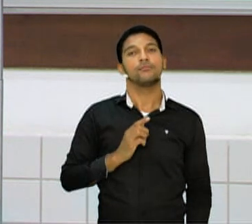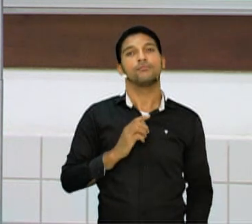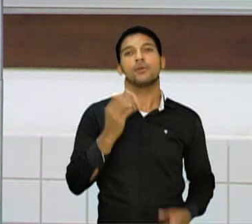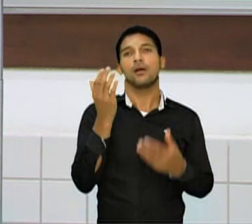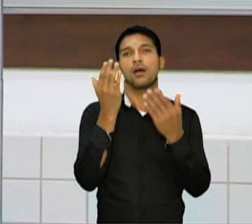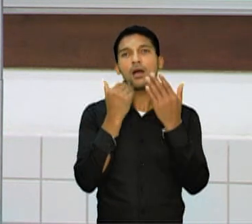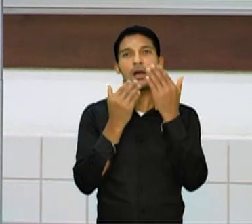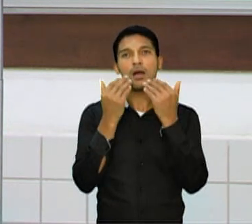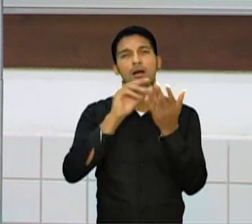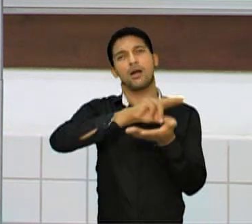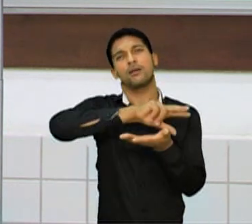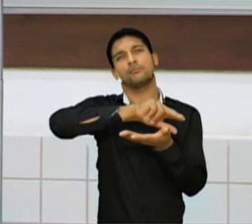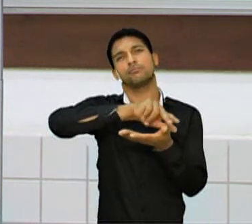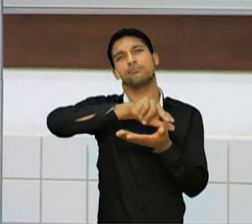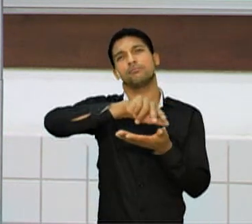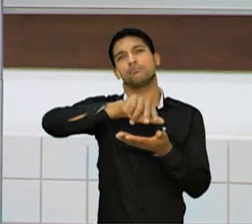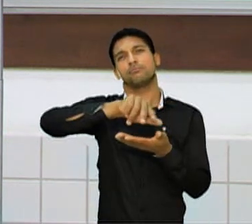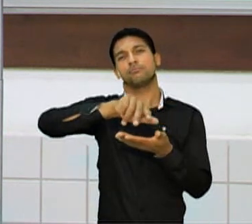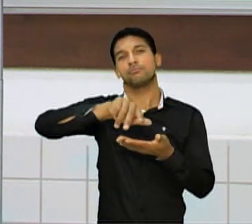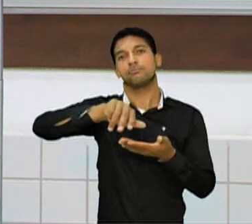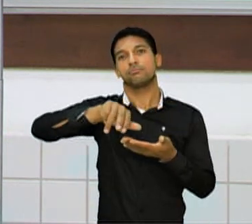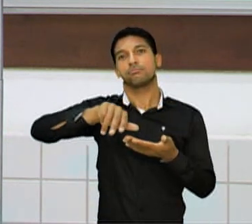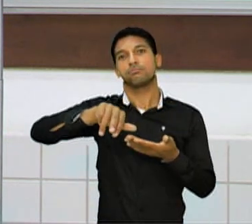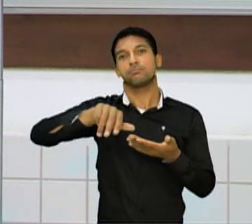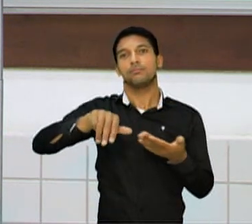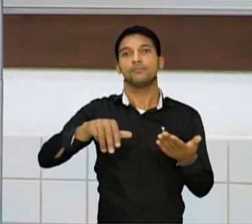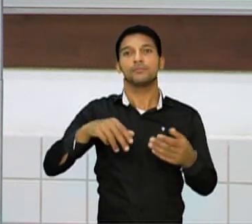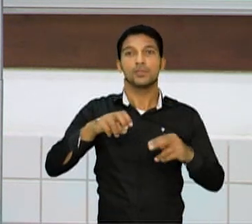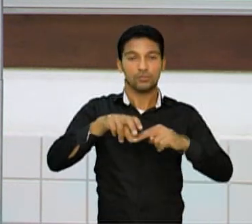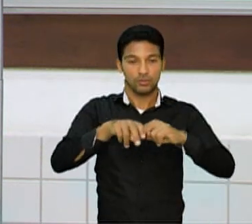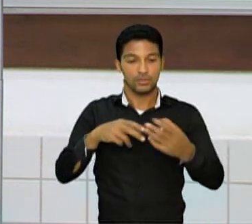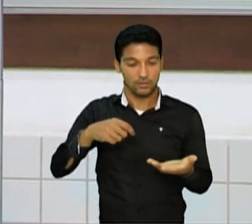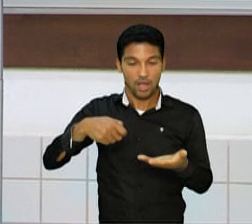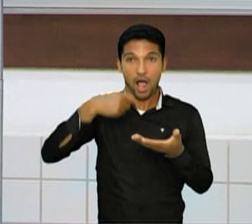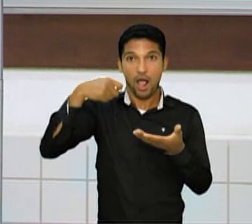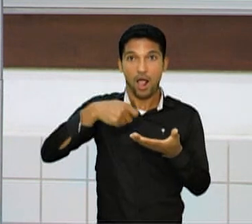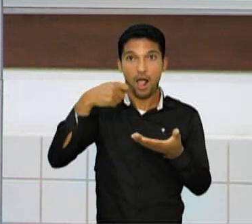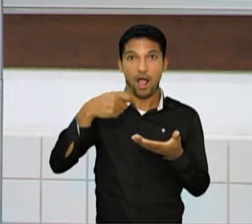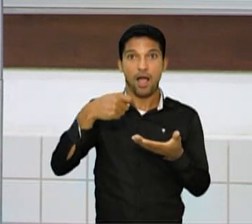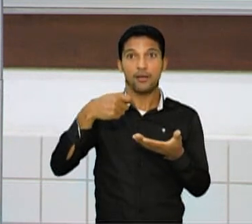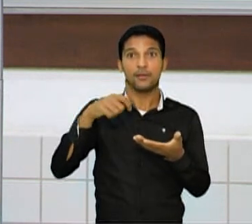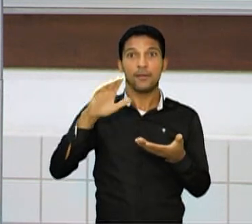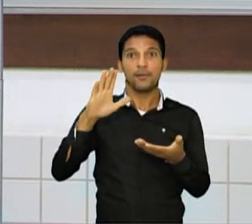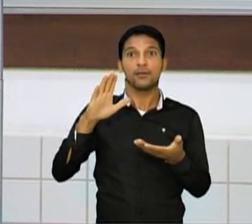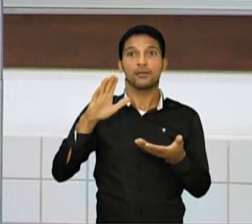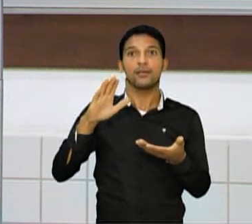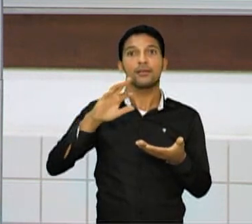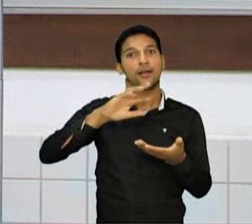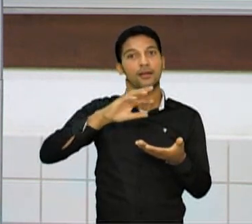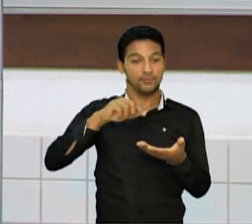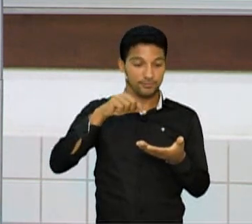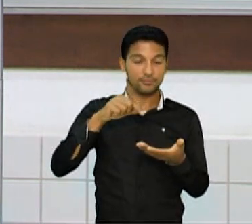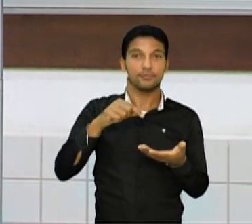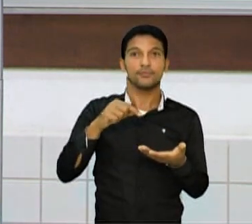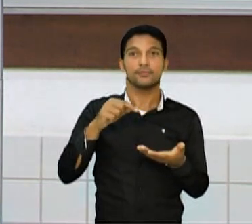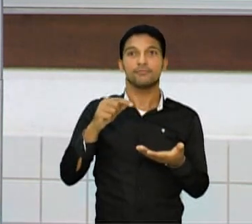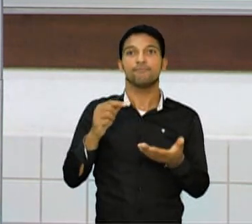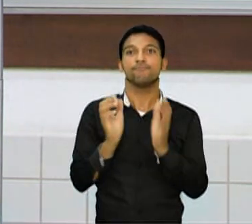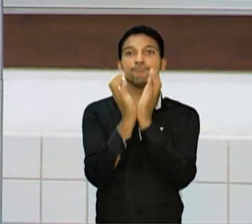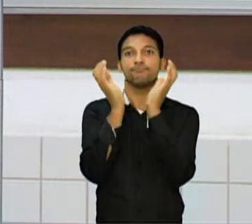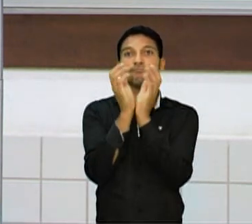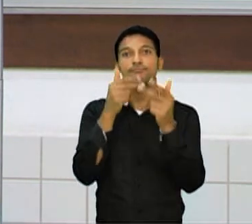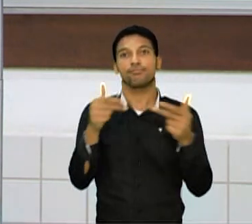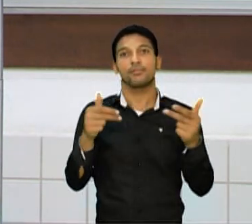alimentação é bem diversificada. Então, alunos, quanto mais colorido o prato, melhor. Dentro dessa situação, vamos para